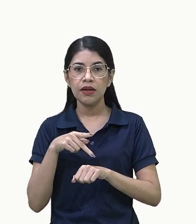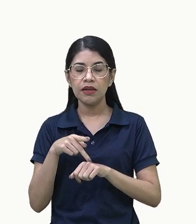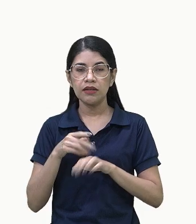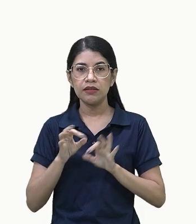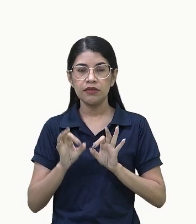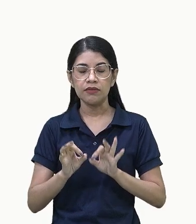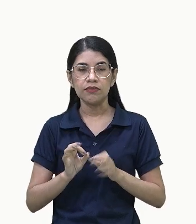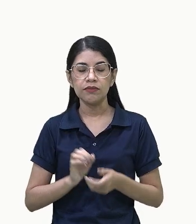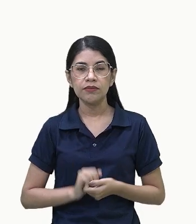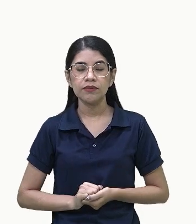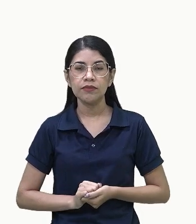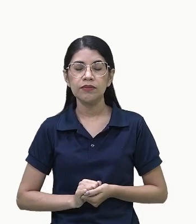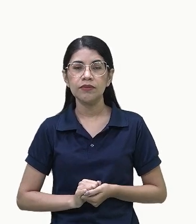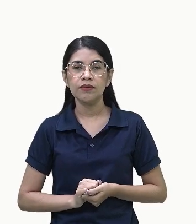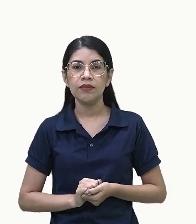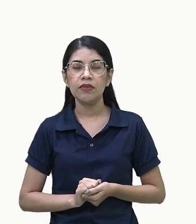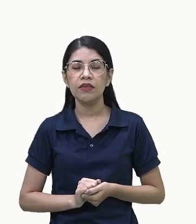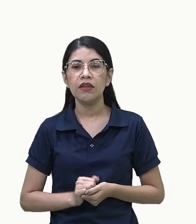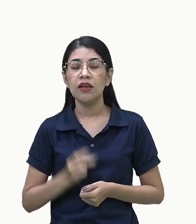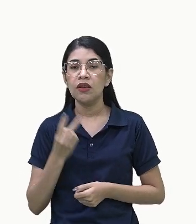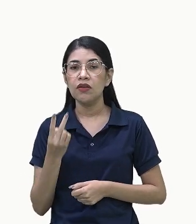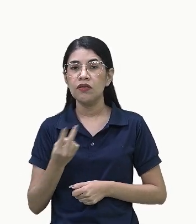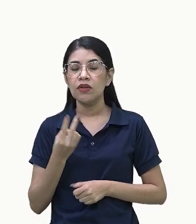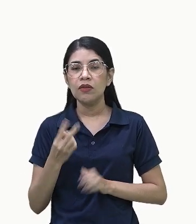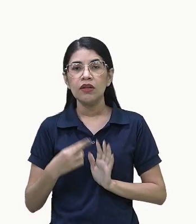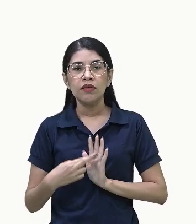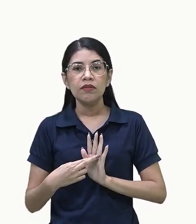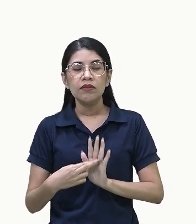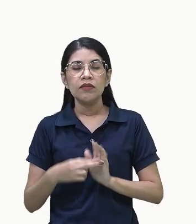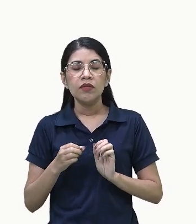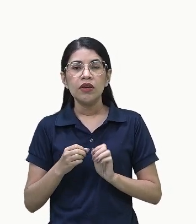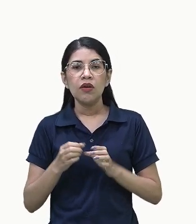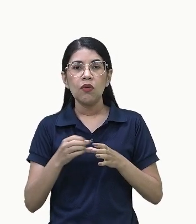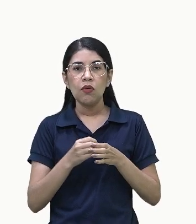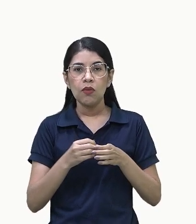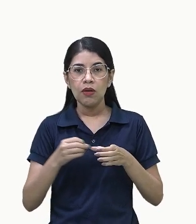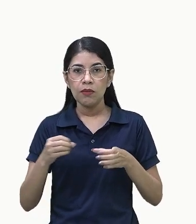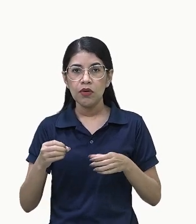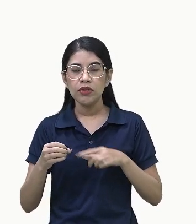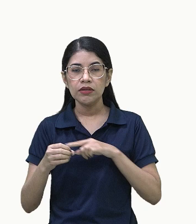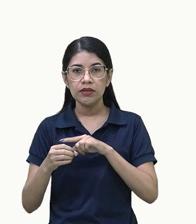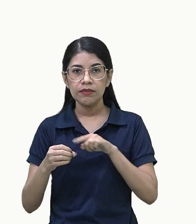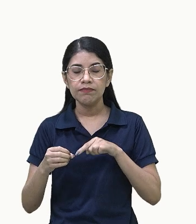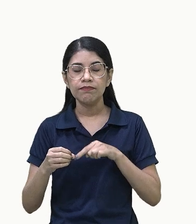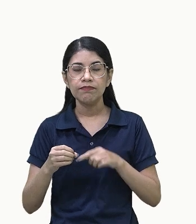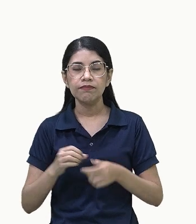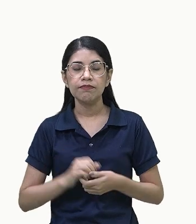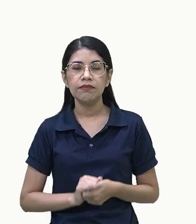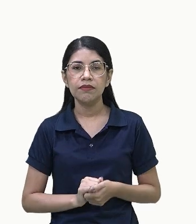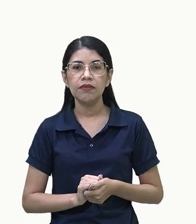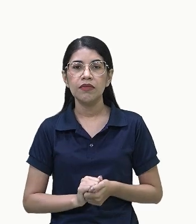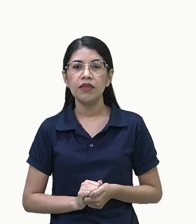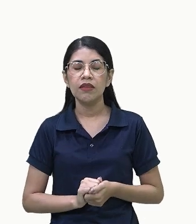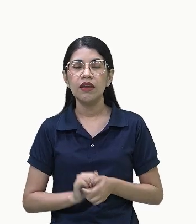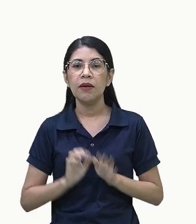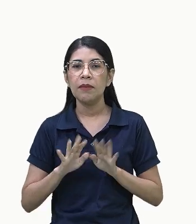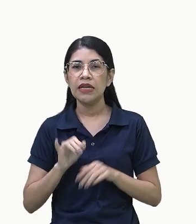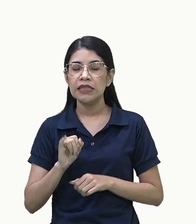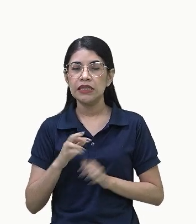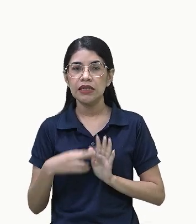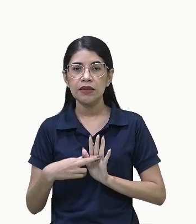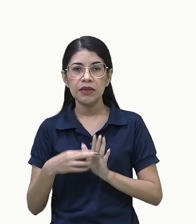vermelho, tá? E esse valor, ele representa o espaço amostral. Ora, se ele representa o